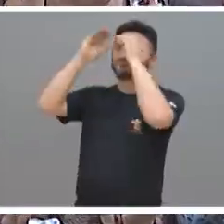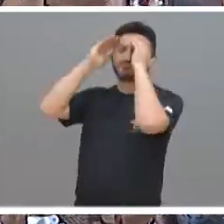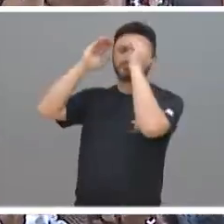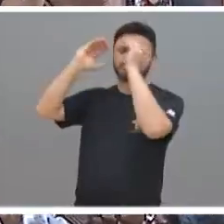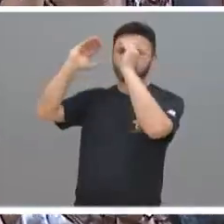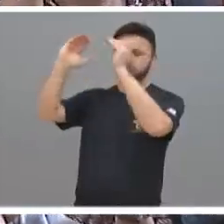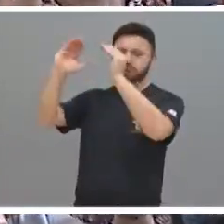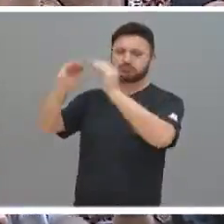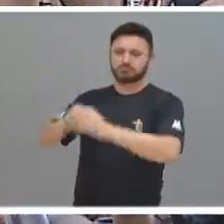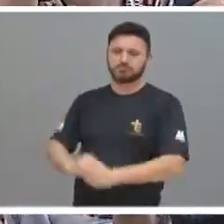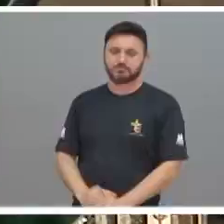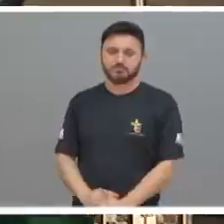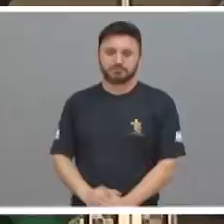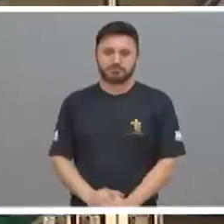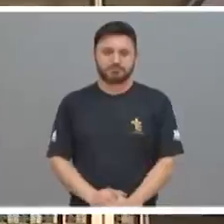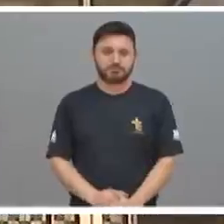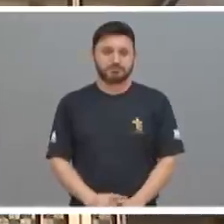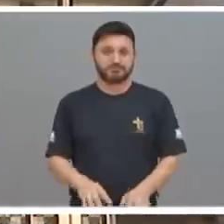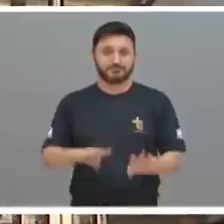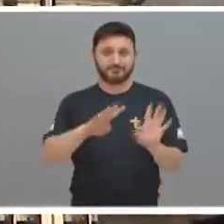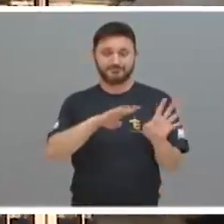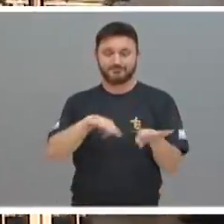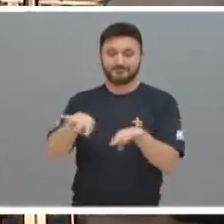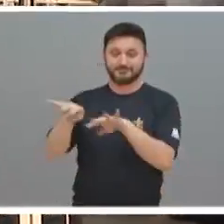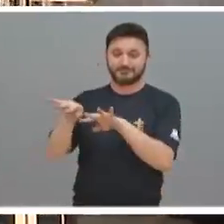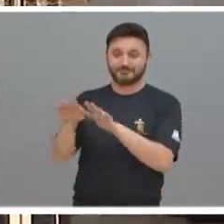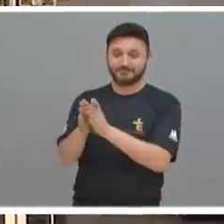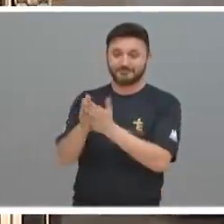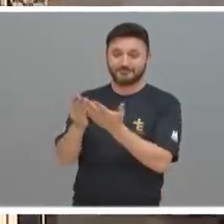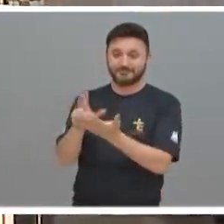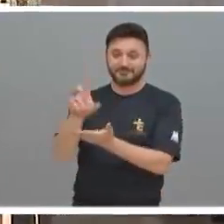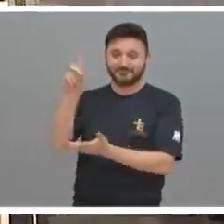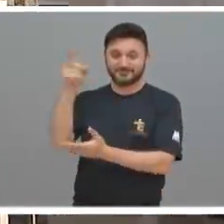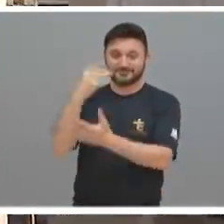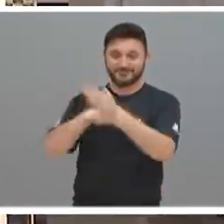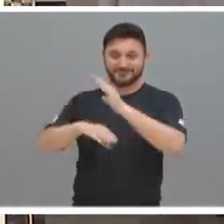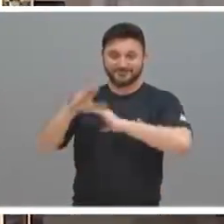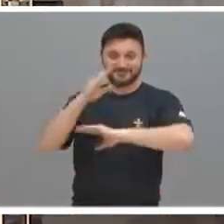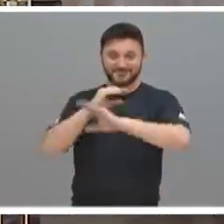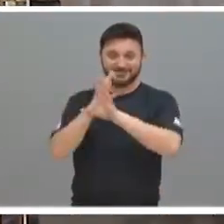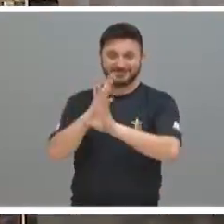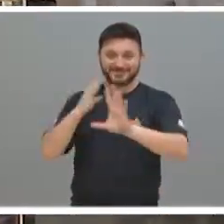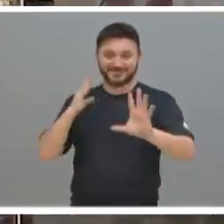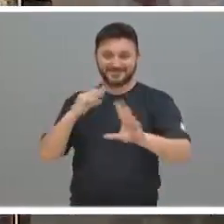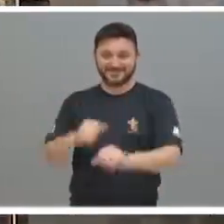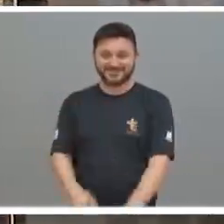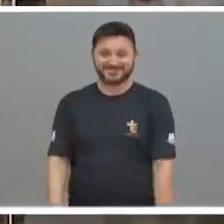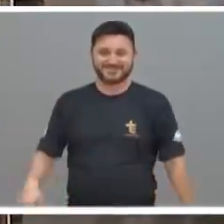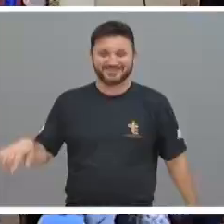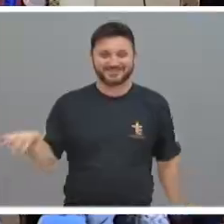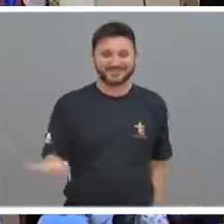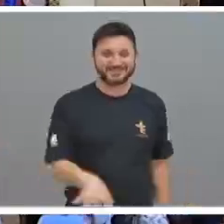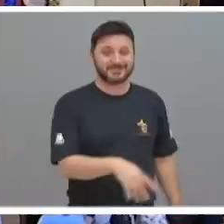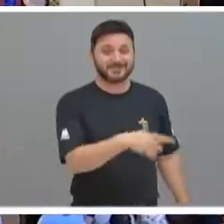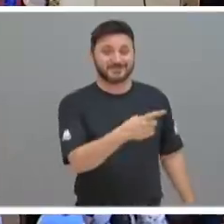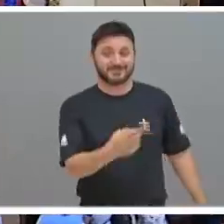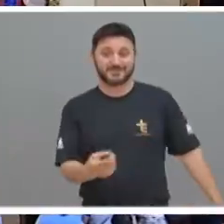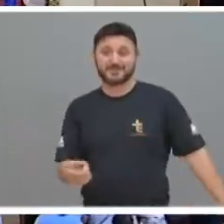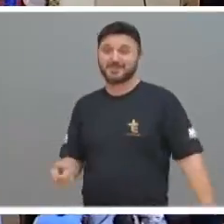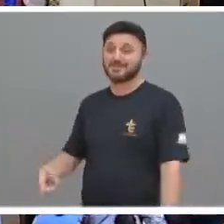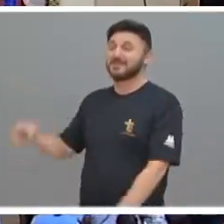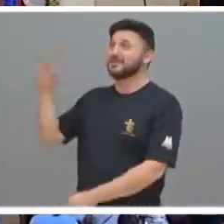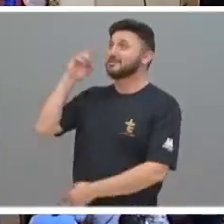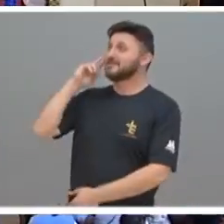Que teu servo escuta. Voltemos-nos para a palavra de Deus, é onde Deus fala, cantando. Dá-me